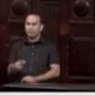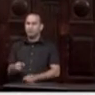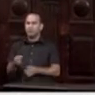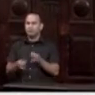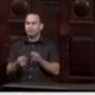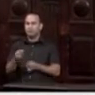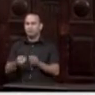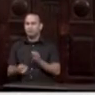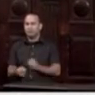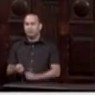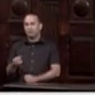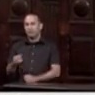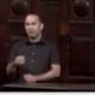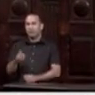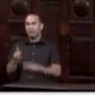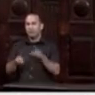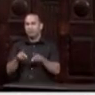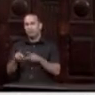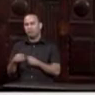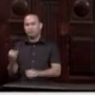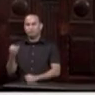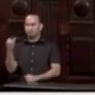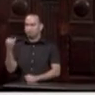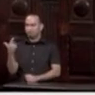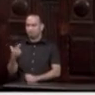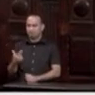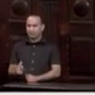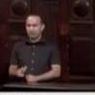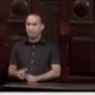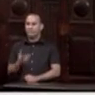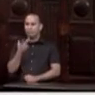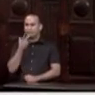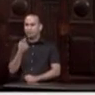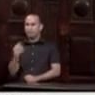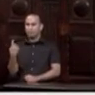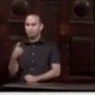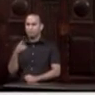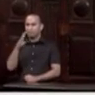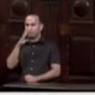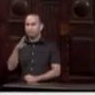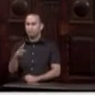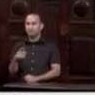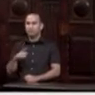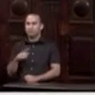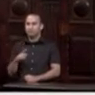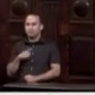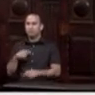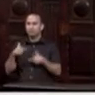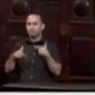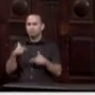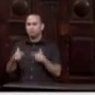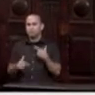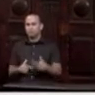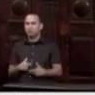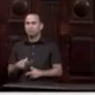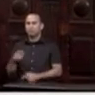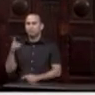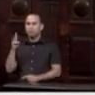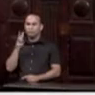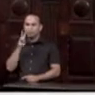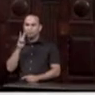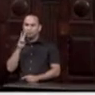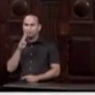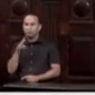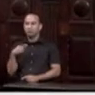interessa à população. Então fica aqui o nosso protesto e o nosso apoio à luta do vereador da Ponte, vereador Roque, do PSDB